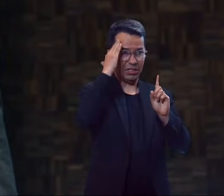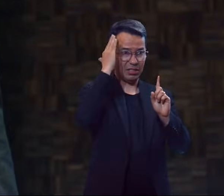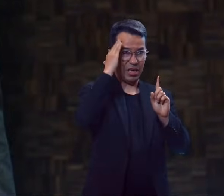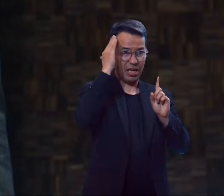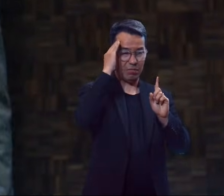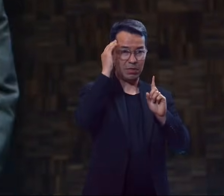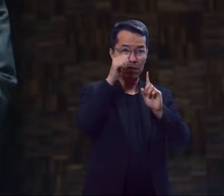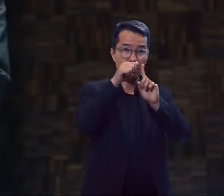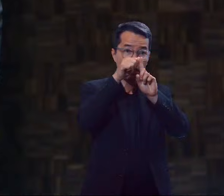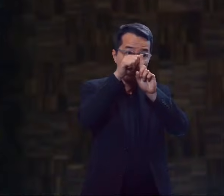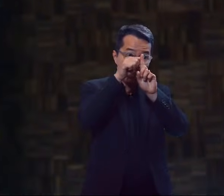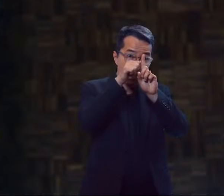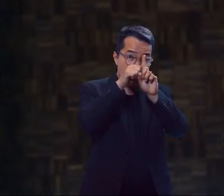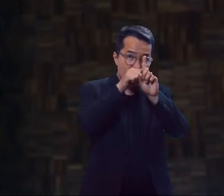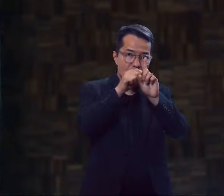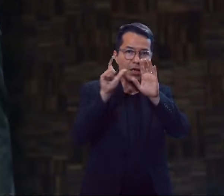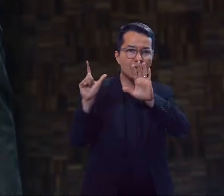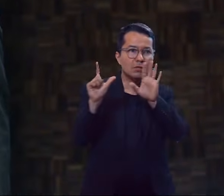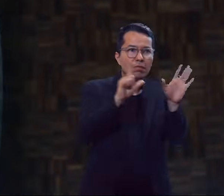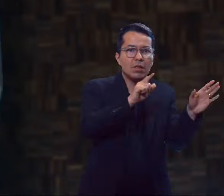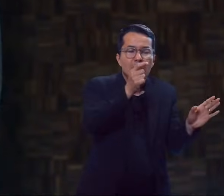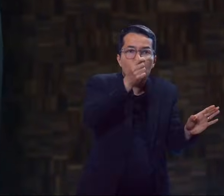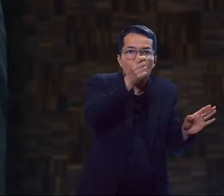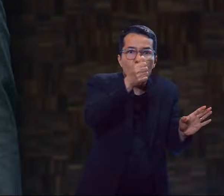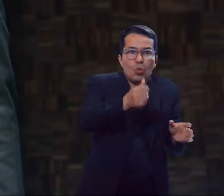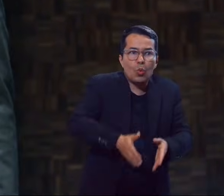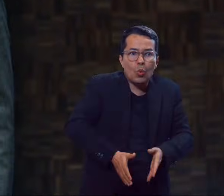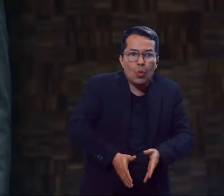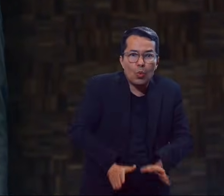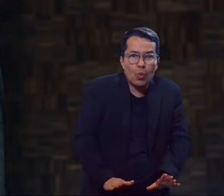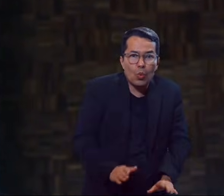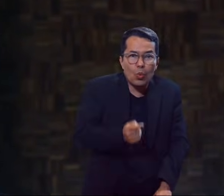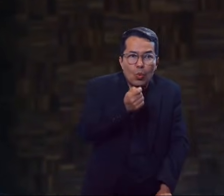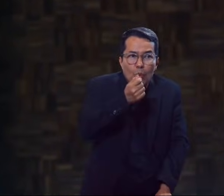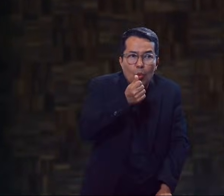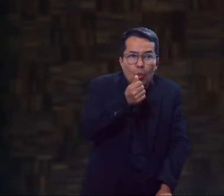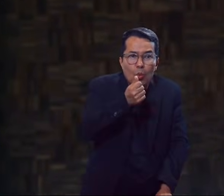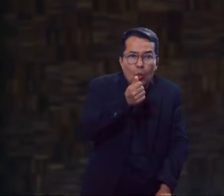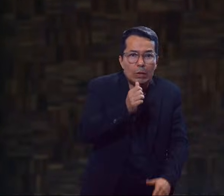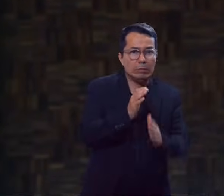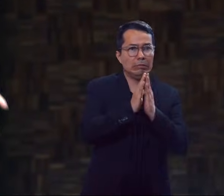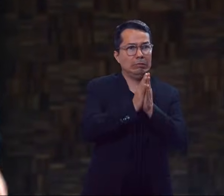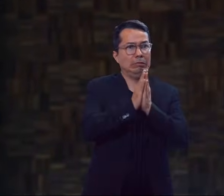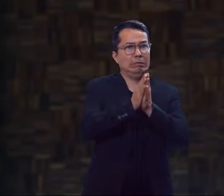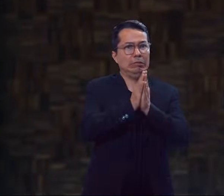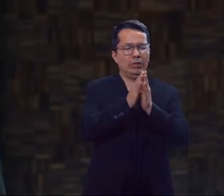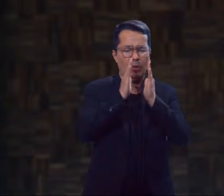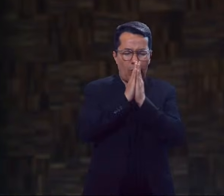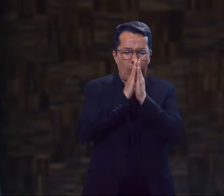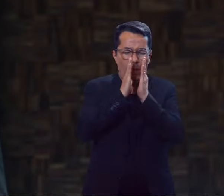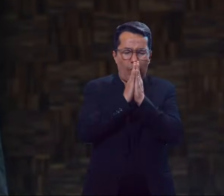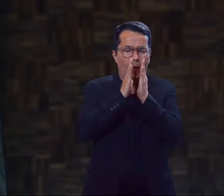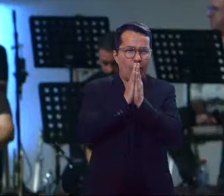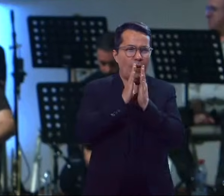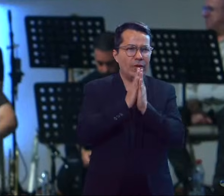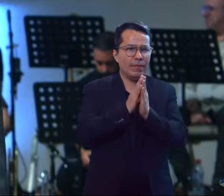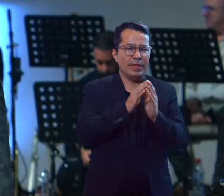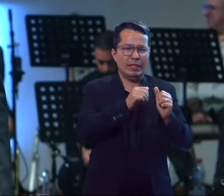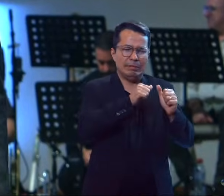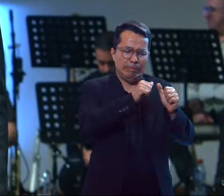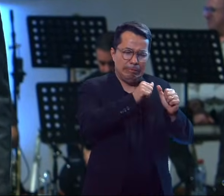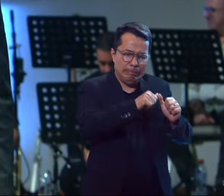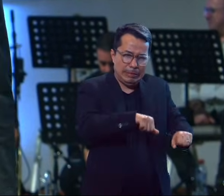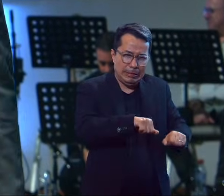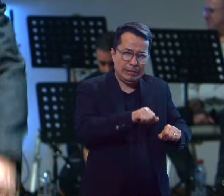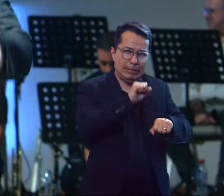e quase que já veio essa semana. O menino está apressado, então para segurar um pouquinho, né? Mas em breve a gente está com o